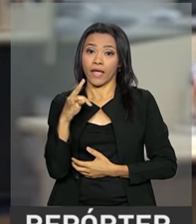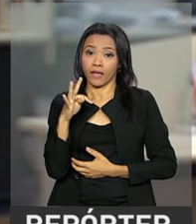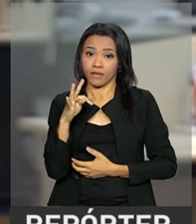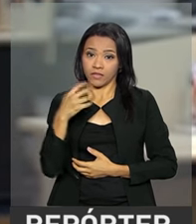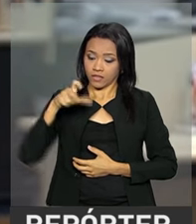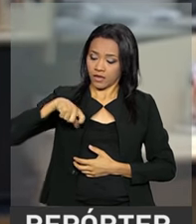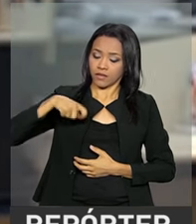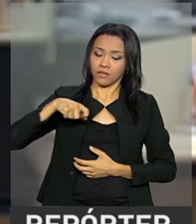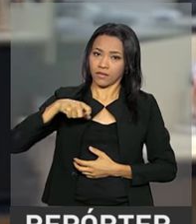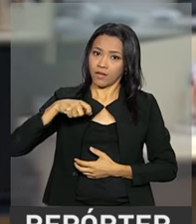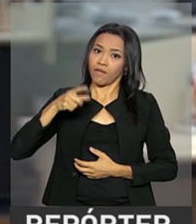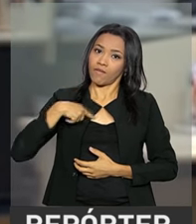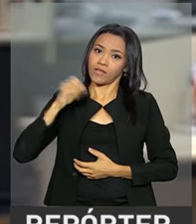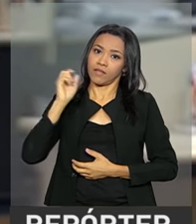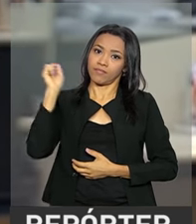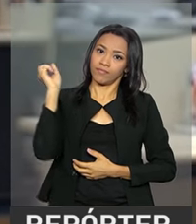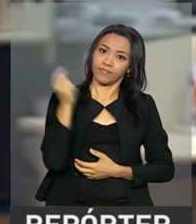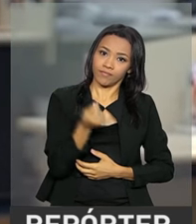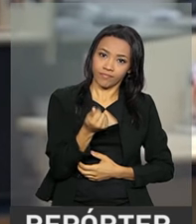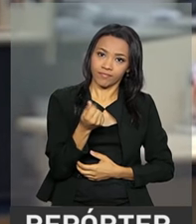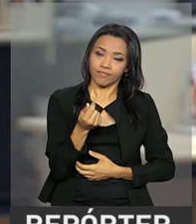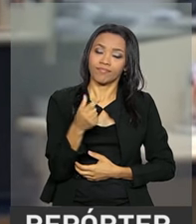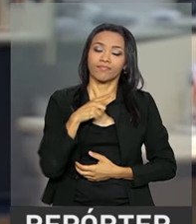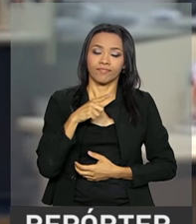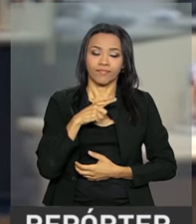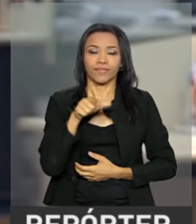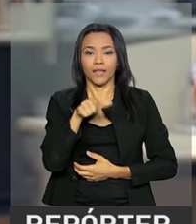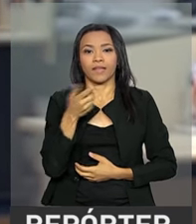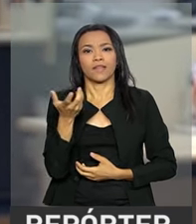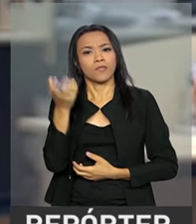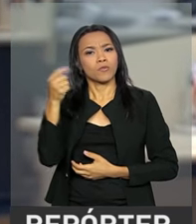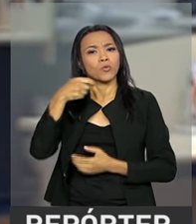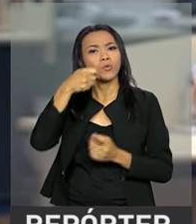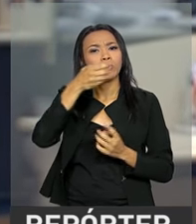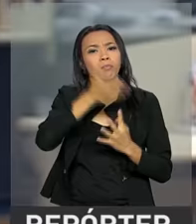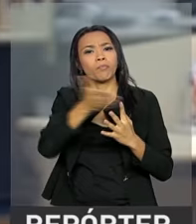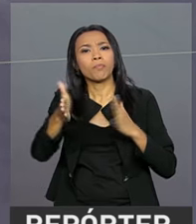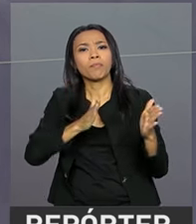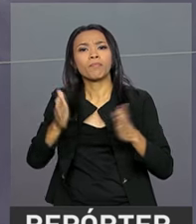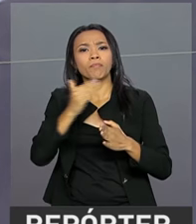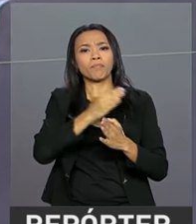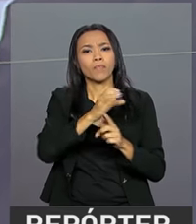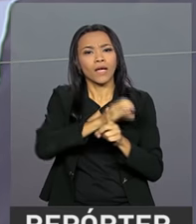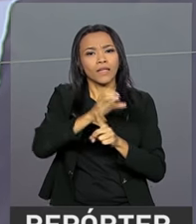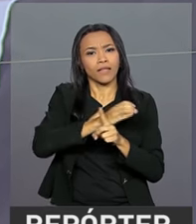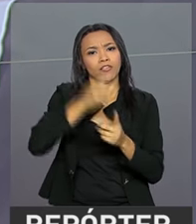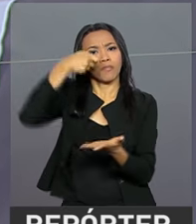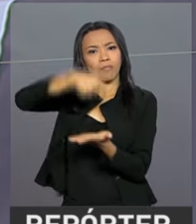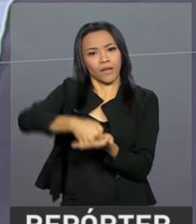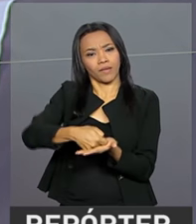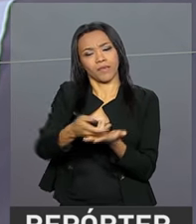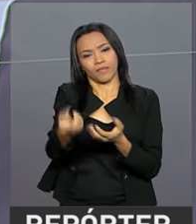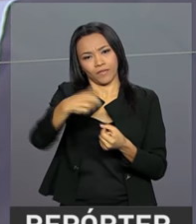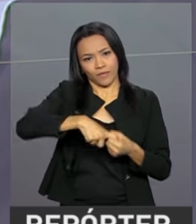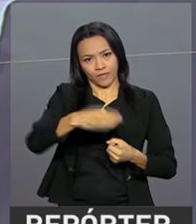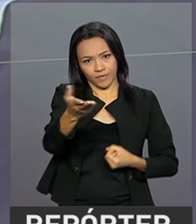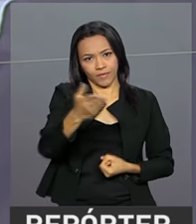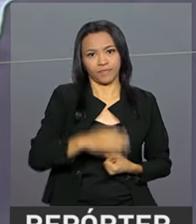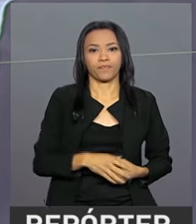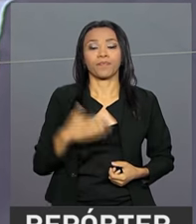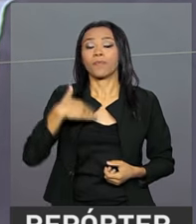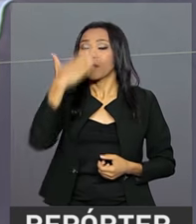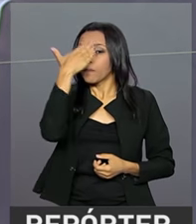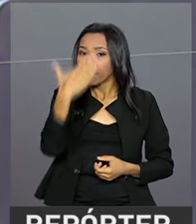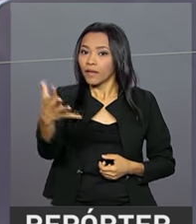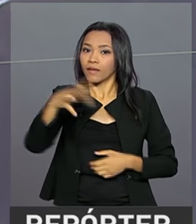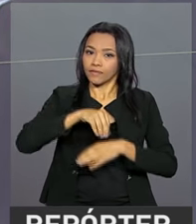do 3º dia útil anterior ao início de cada período de pagamento. Leandro, eu volto com você aí em Brasília. Tá ok, Zé. Obrigado pelas